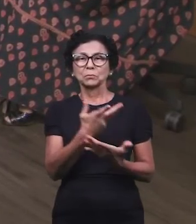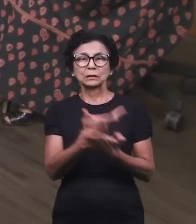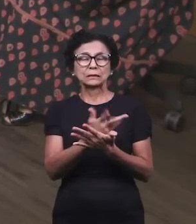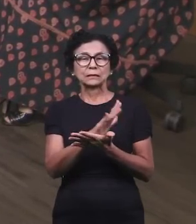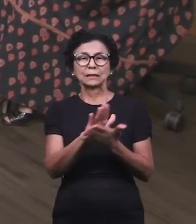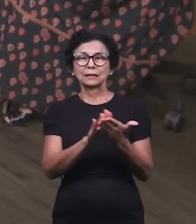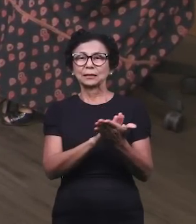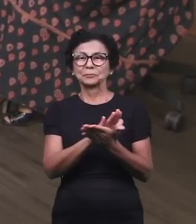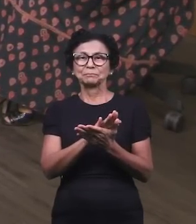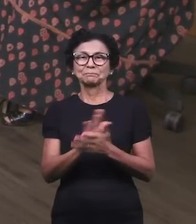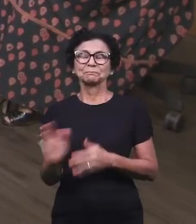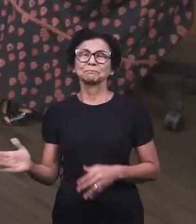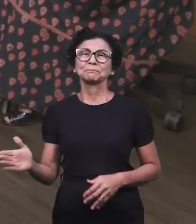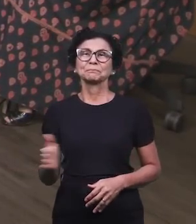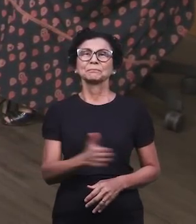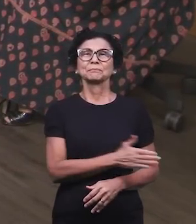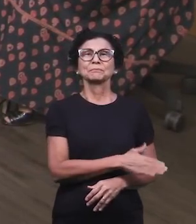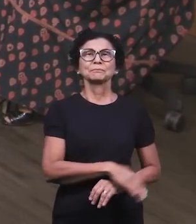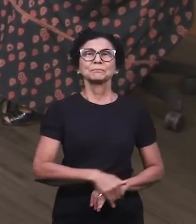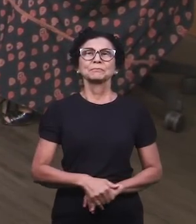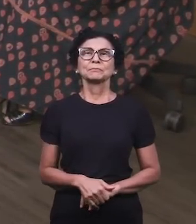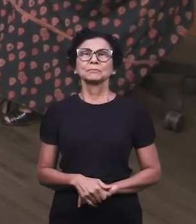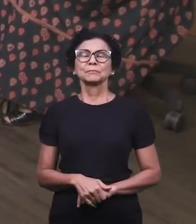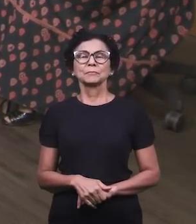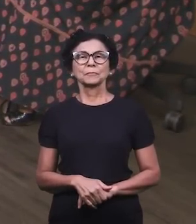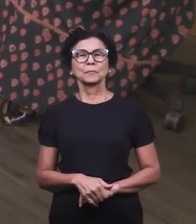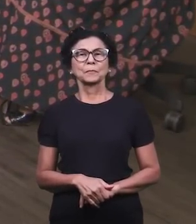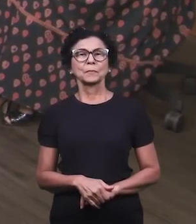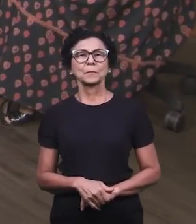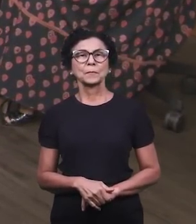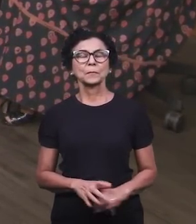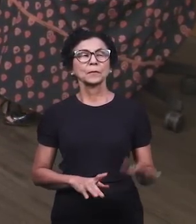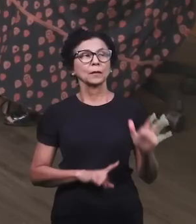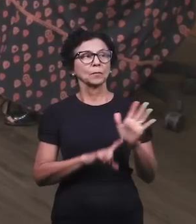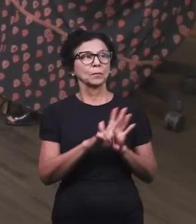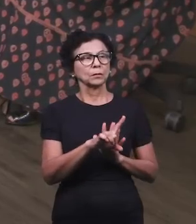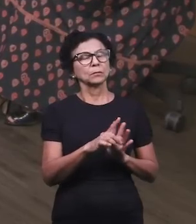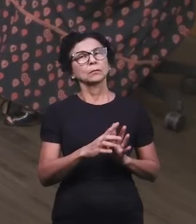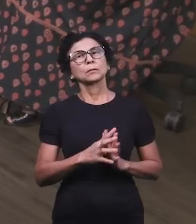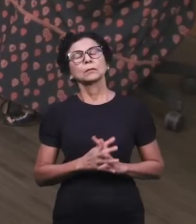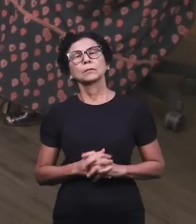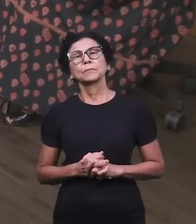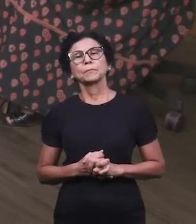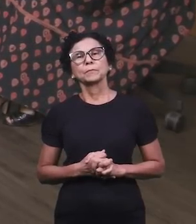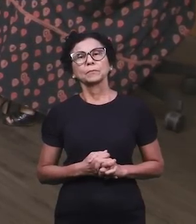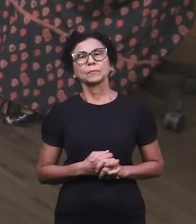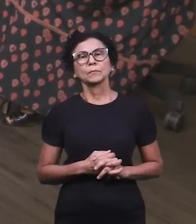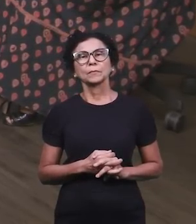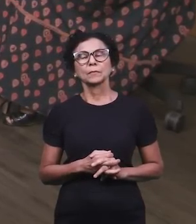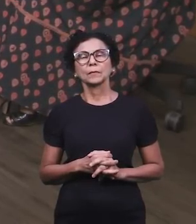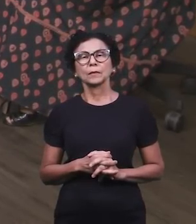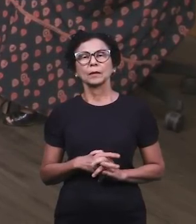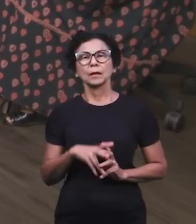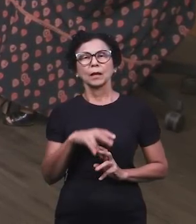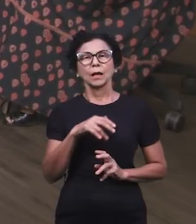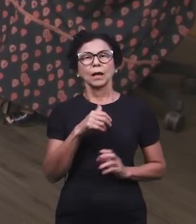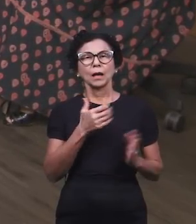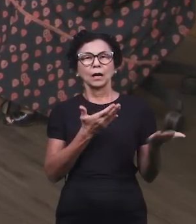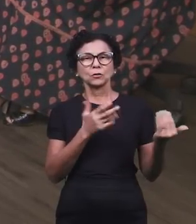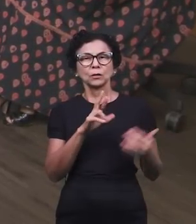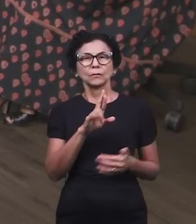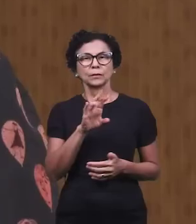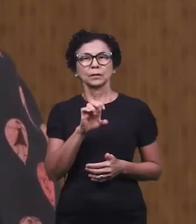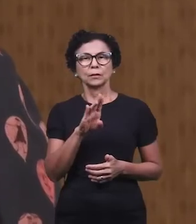mas antes de entrar nessa pergunta, eu queria falar também sobre o comentário da Rebeca, porque é muito importante para nós sabermos diferenciar